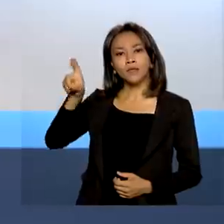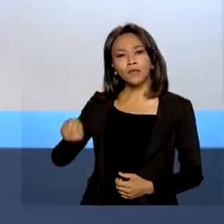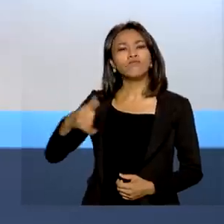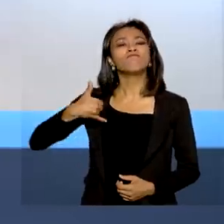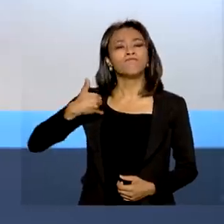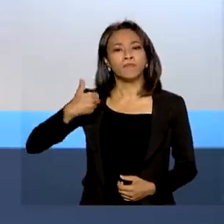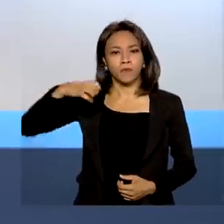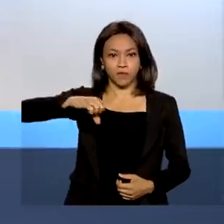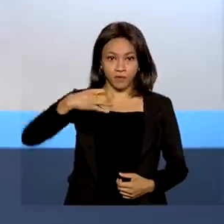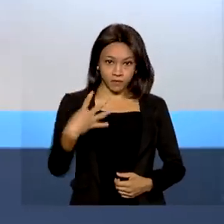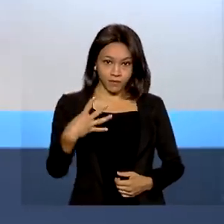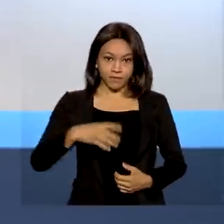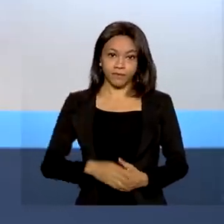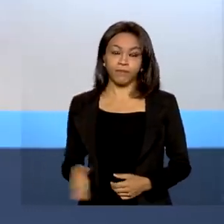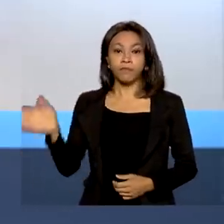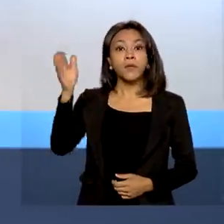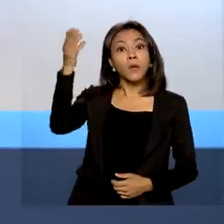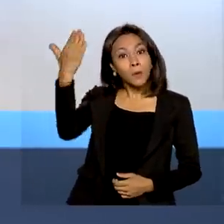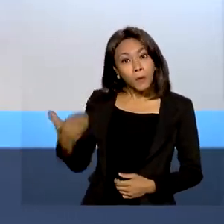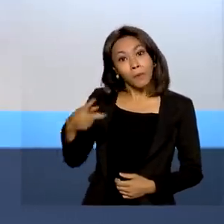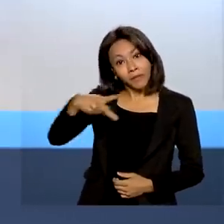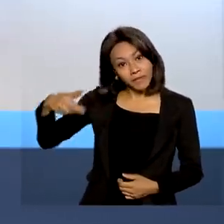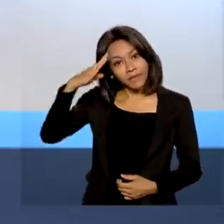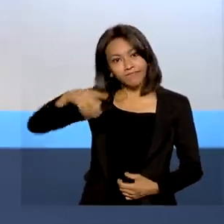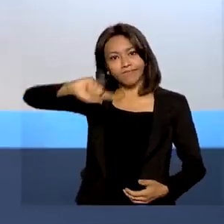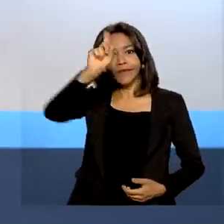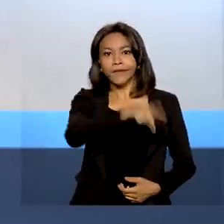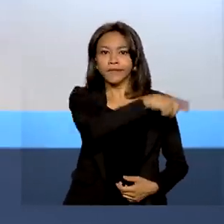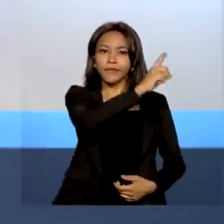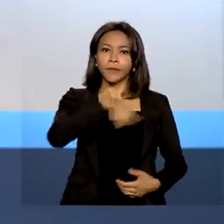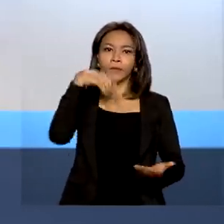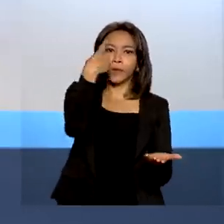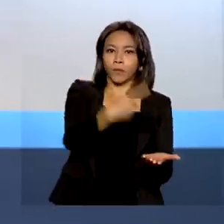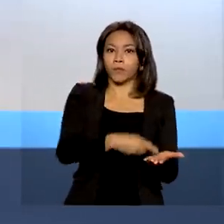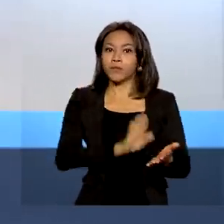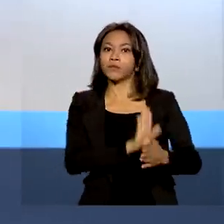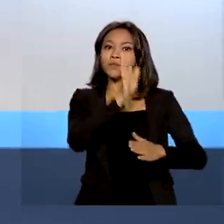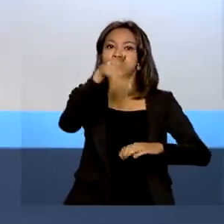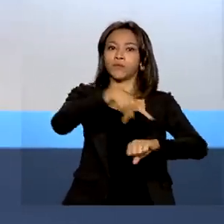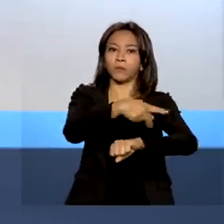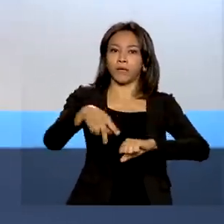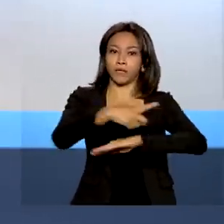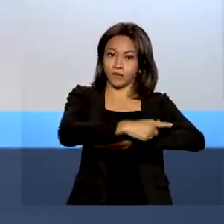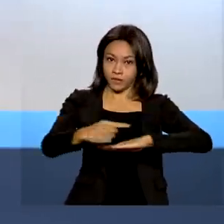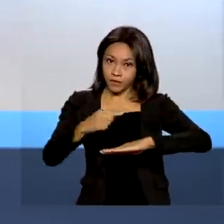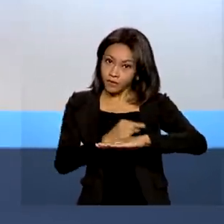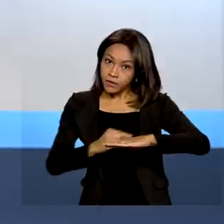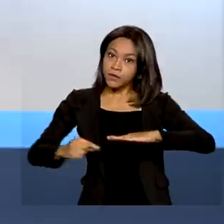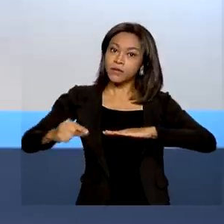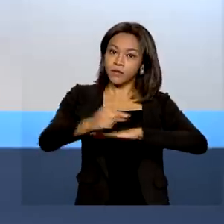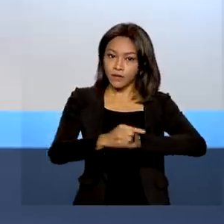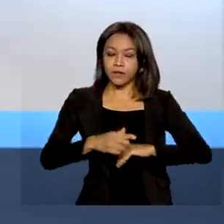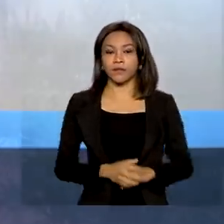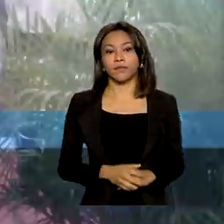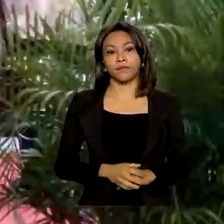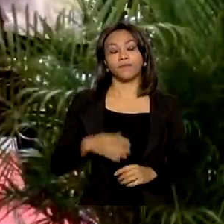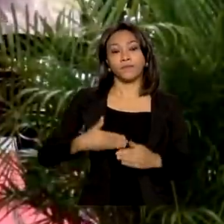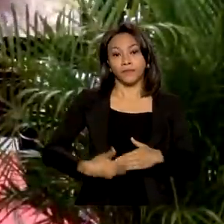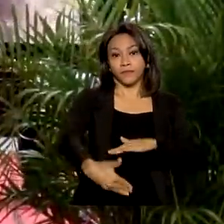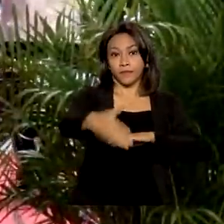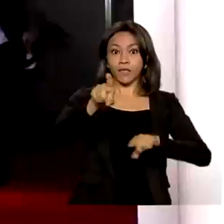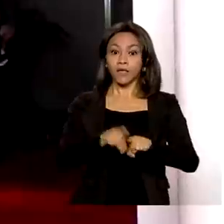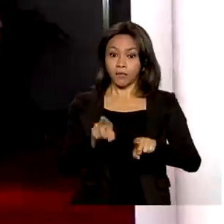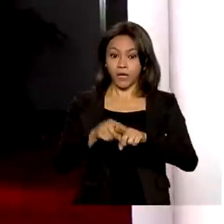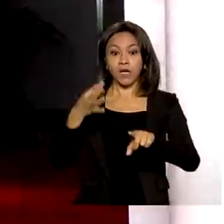tinha 94 anos a presidente cancelou agenda Internacional na Guiana nesta quinta-feira o presidente esteve no